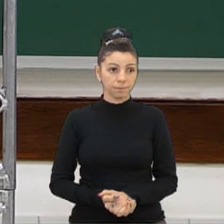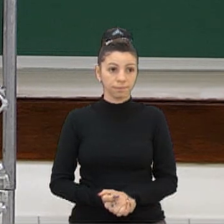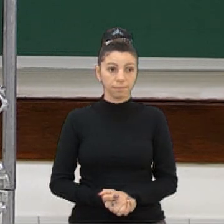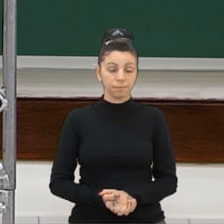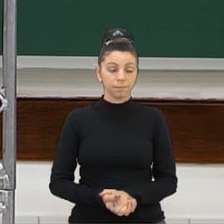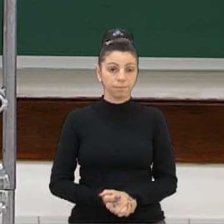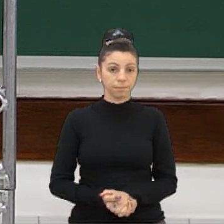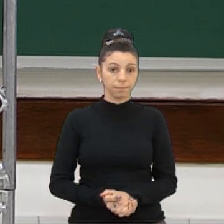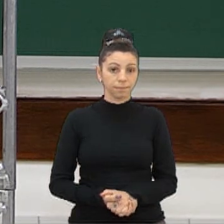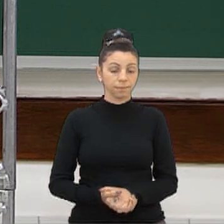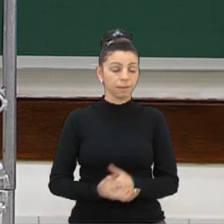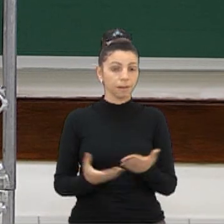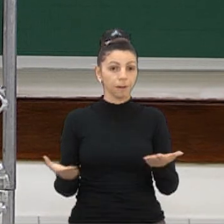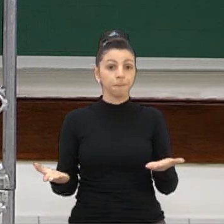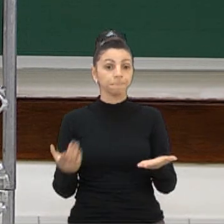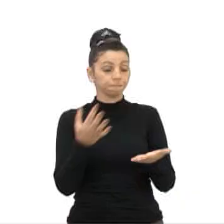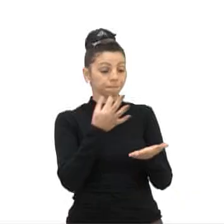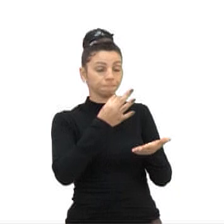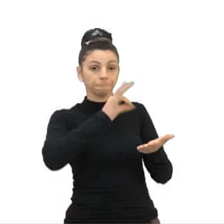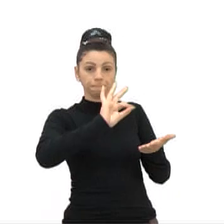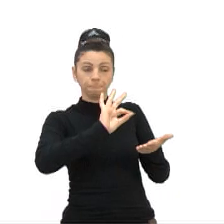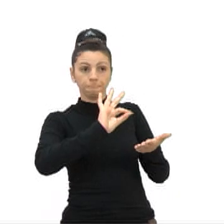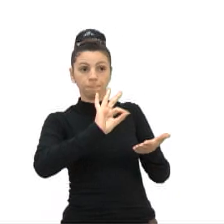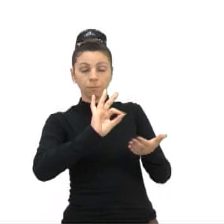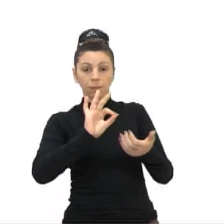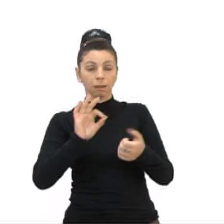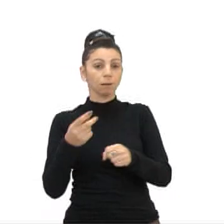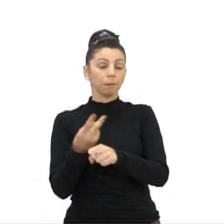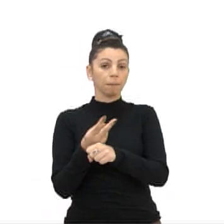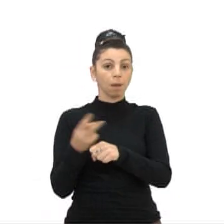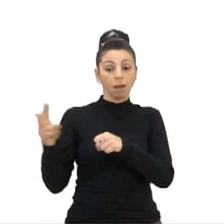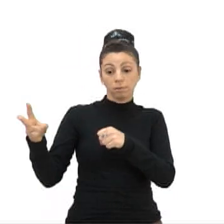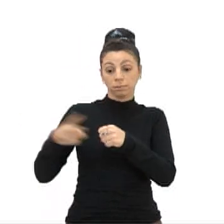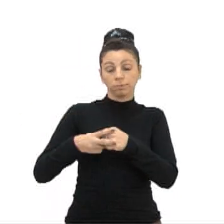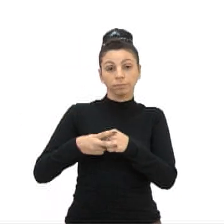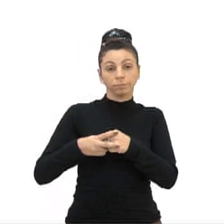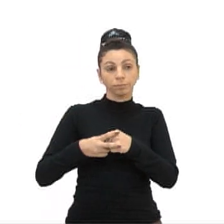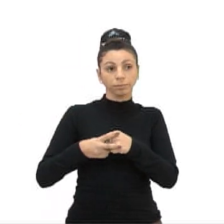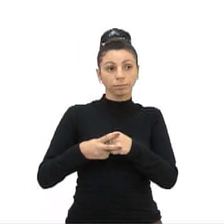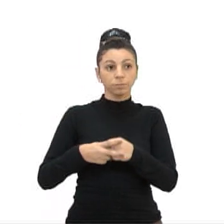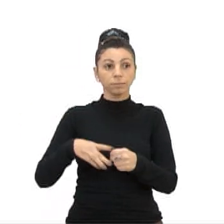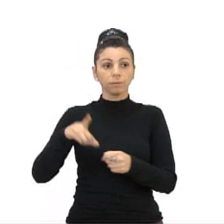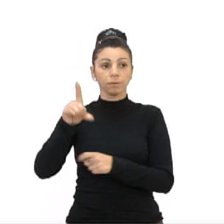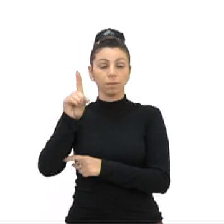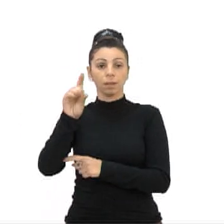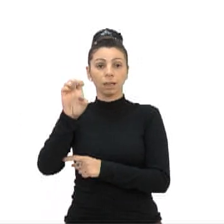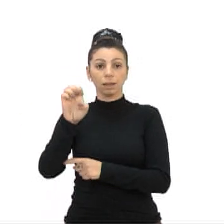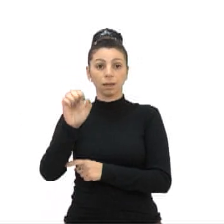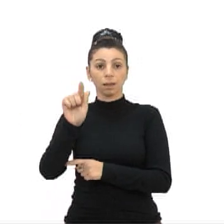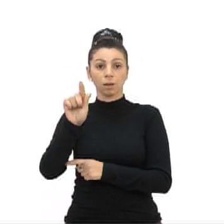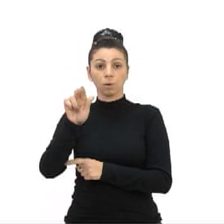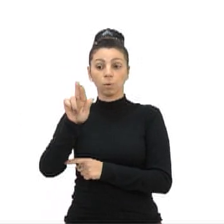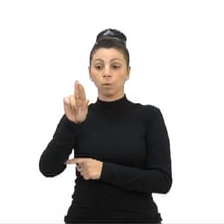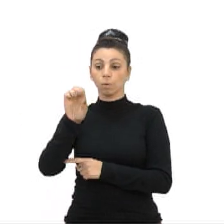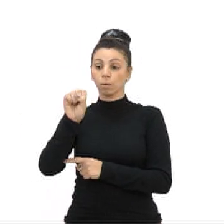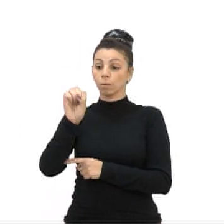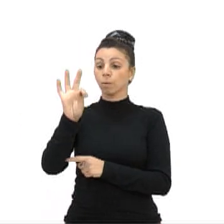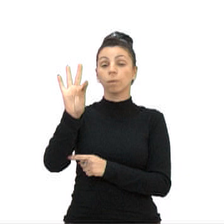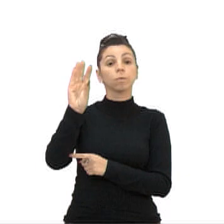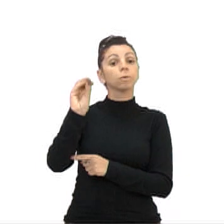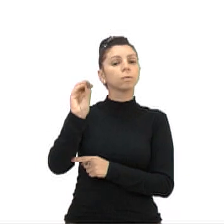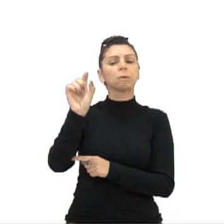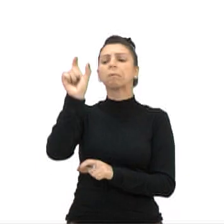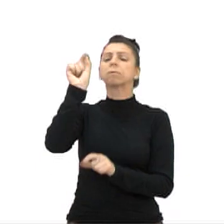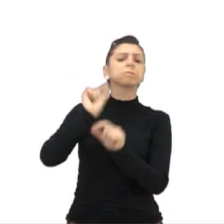Então, olha lá, pessoal, acertou quem localizou ali os verbos degustar na palavra degusto, né? Degusto, quem degusta?